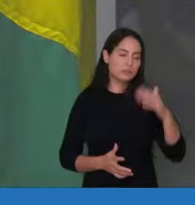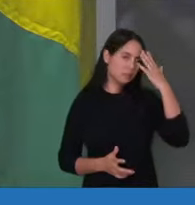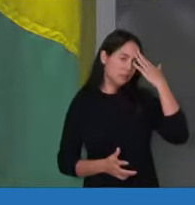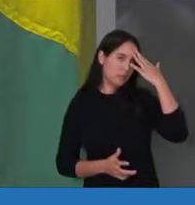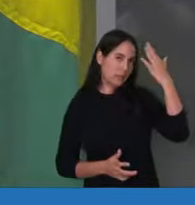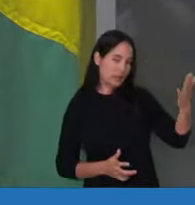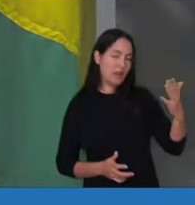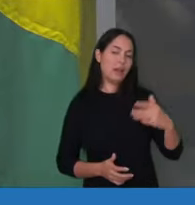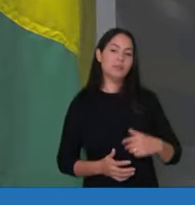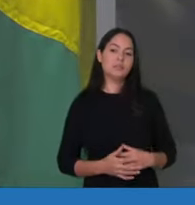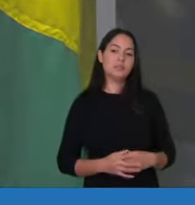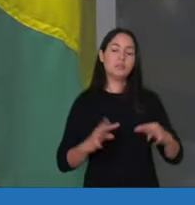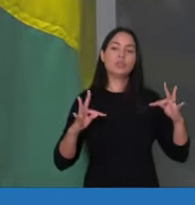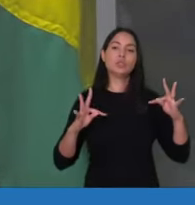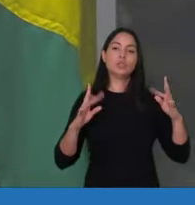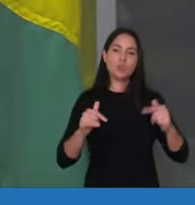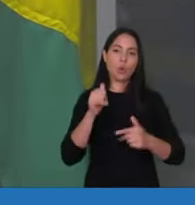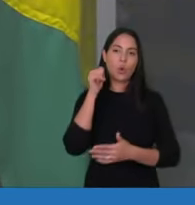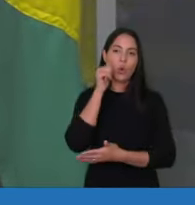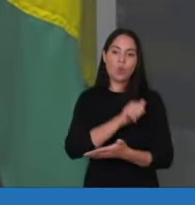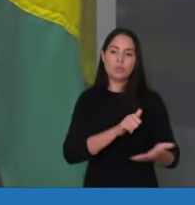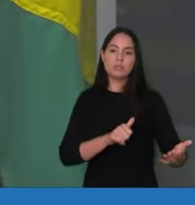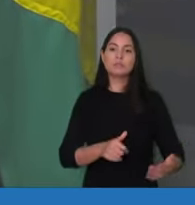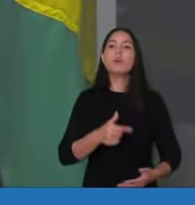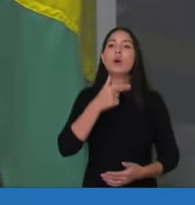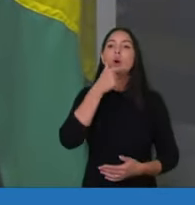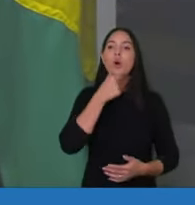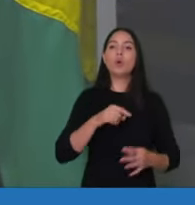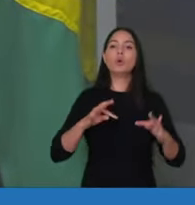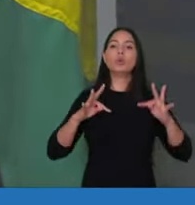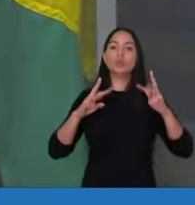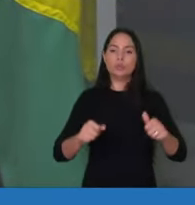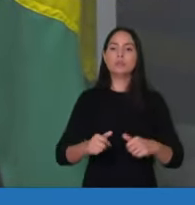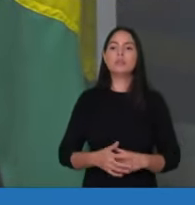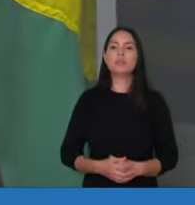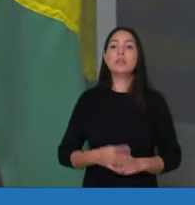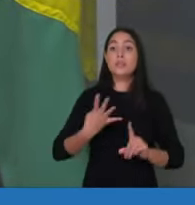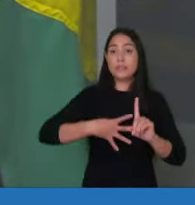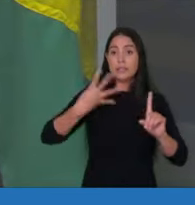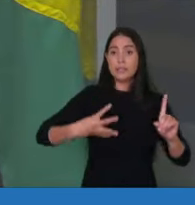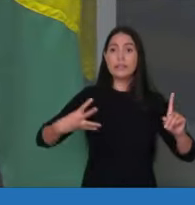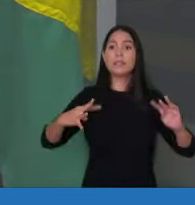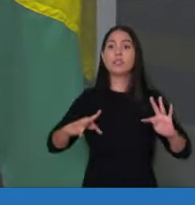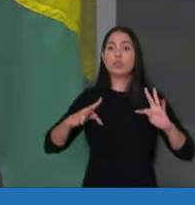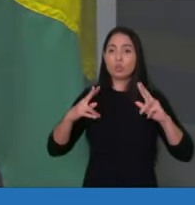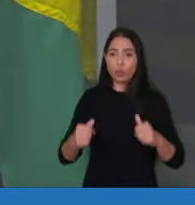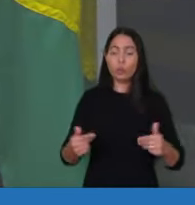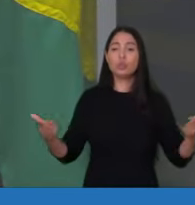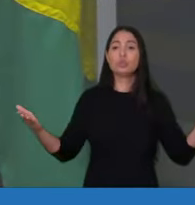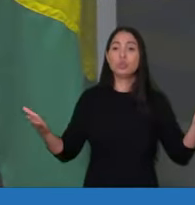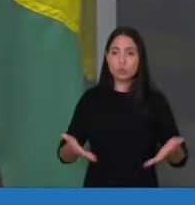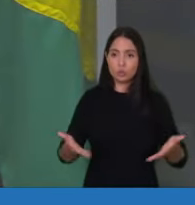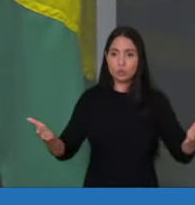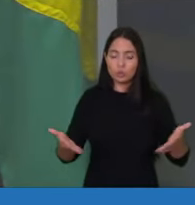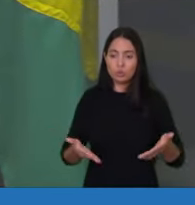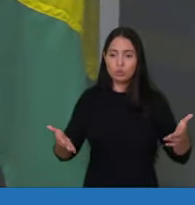saudar a todas, todos e todes. Nesta tarde